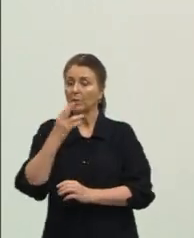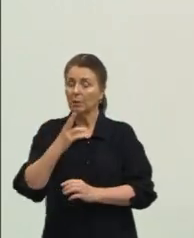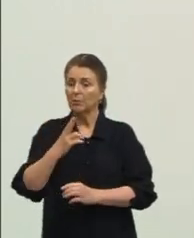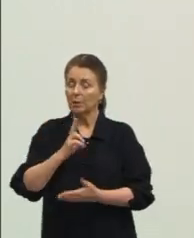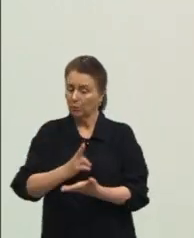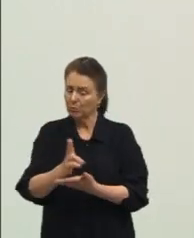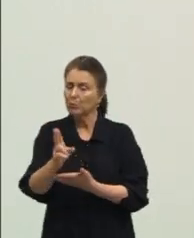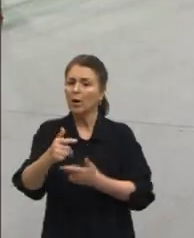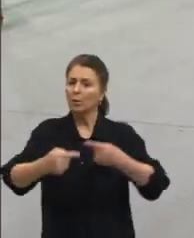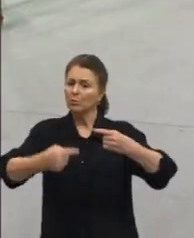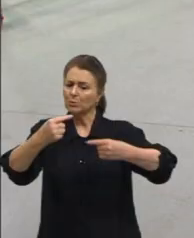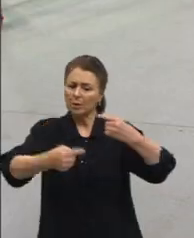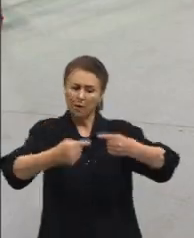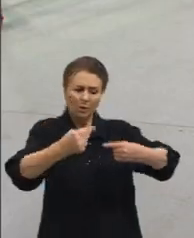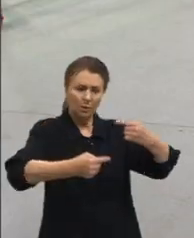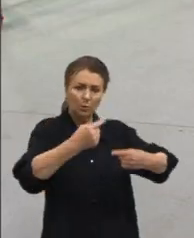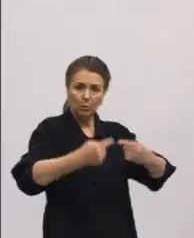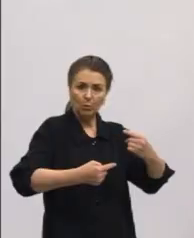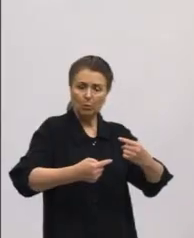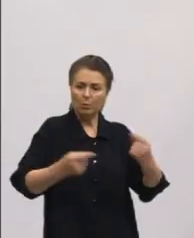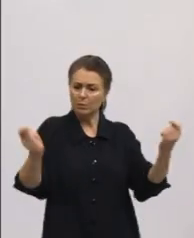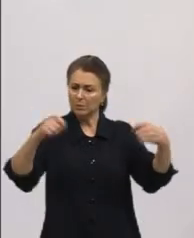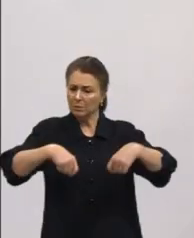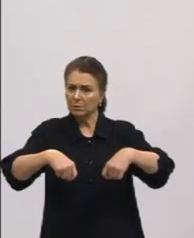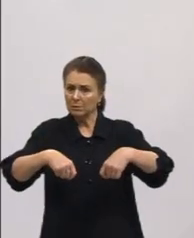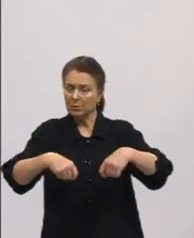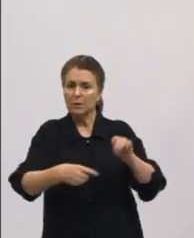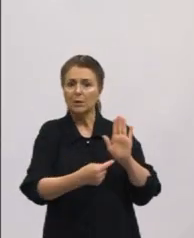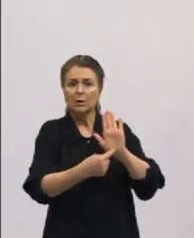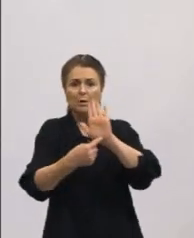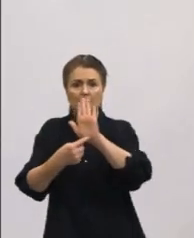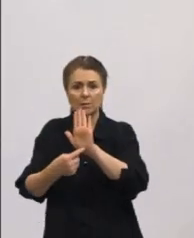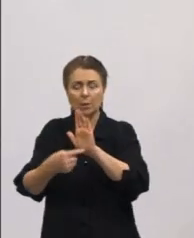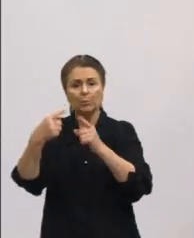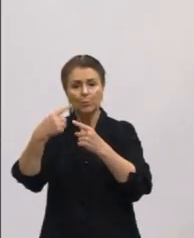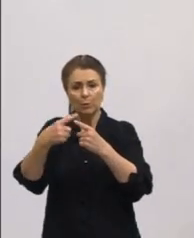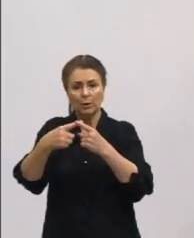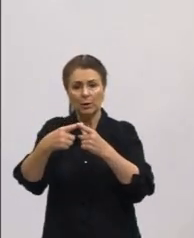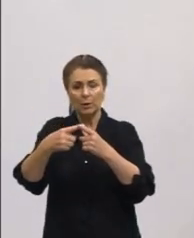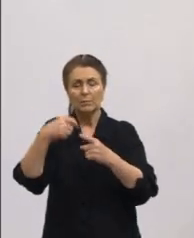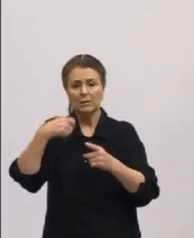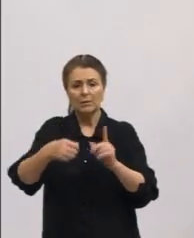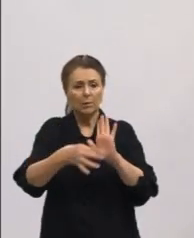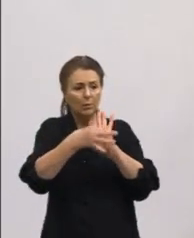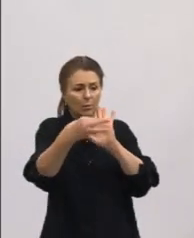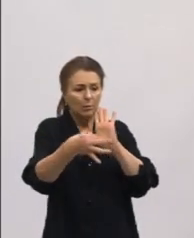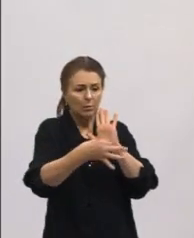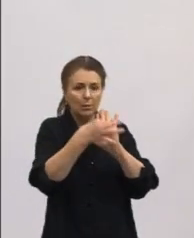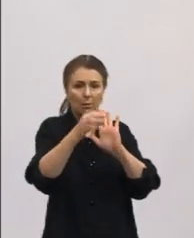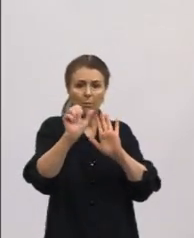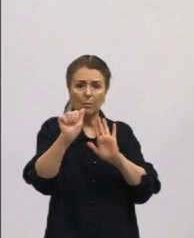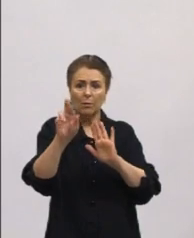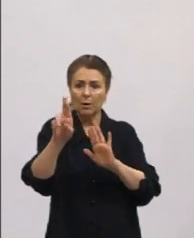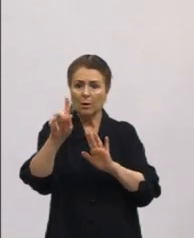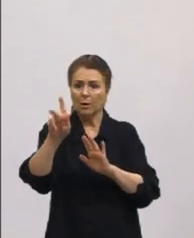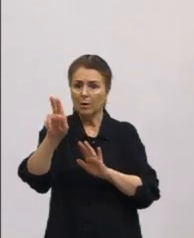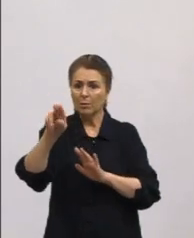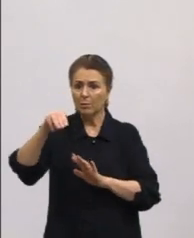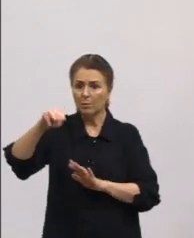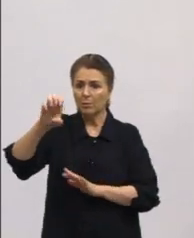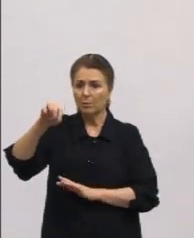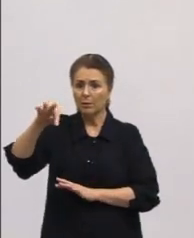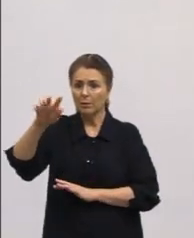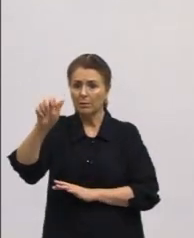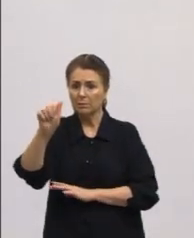outras possibilidades e acho que também Expor os motivos né a gente precisa argumentar a gente precisa dizer porque a gente é a favor